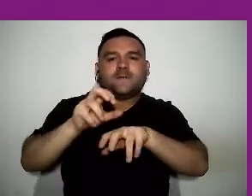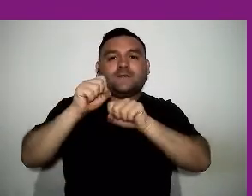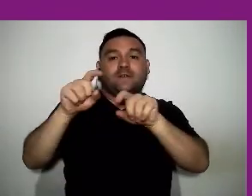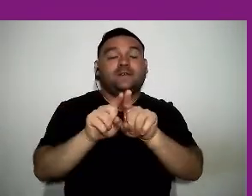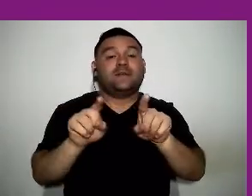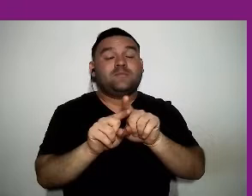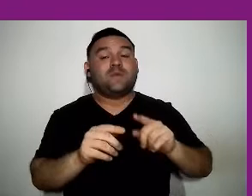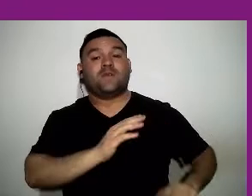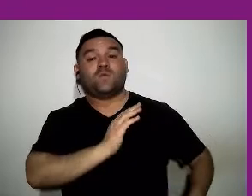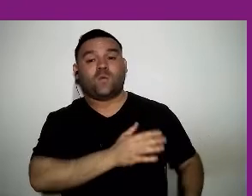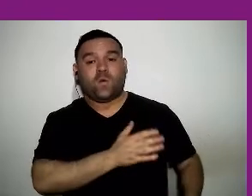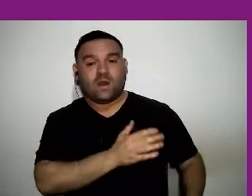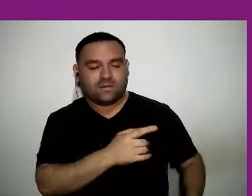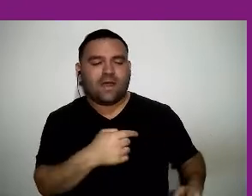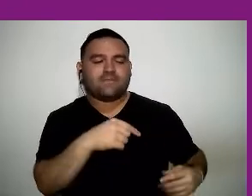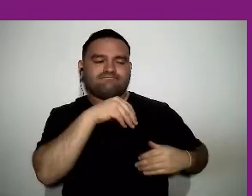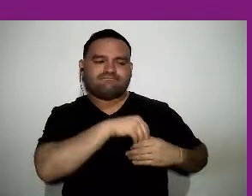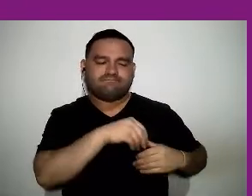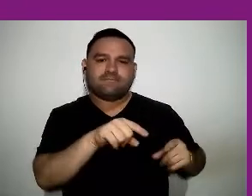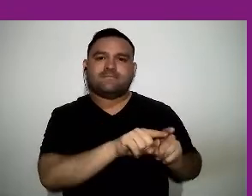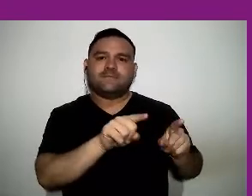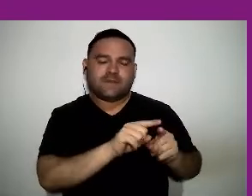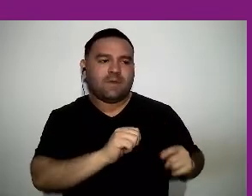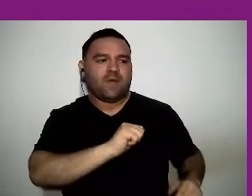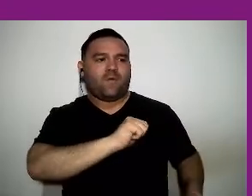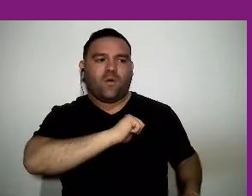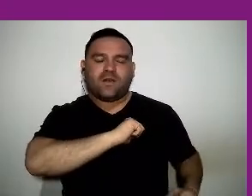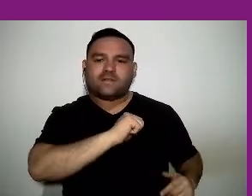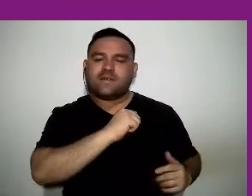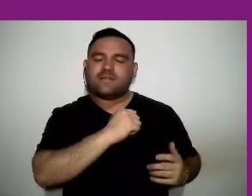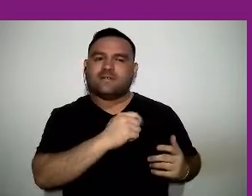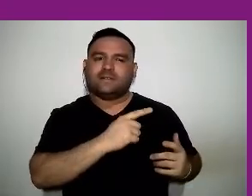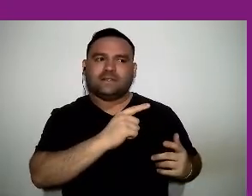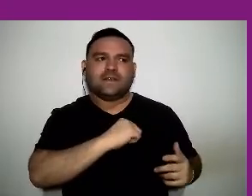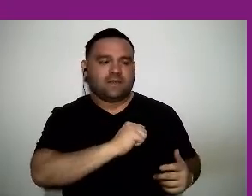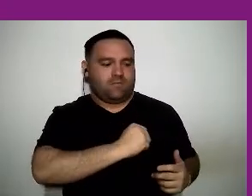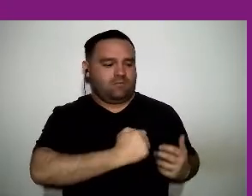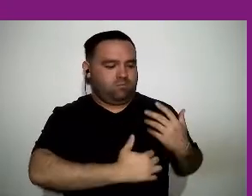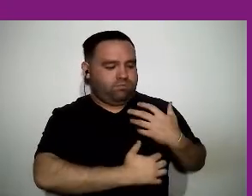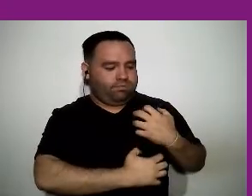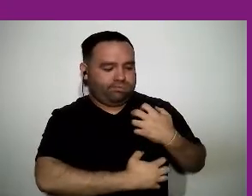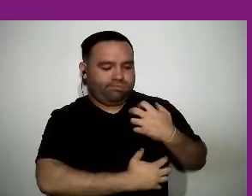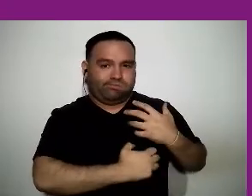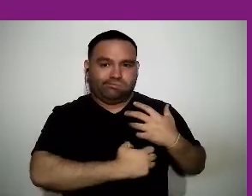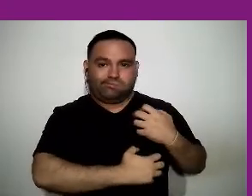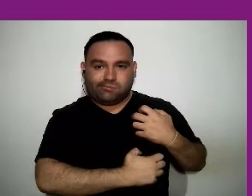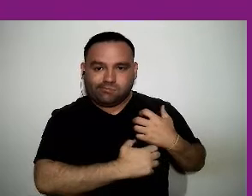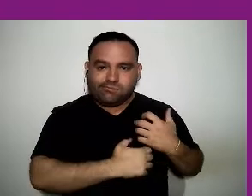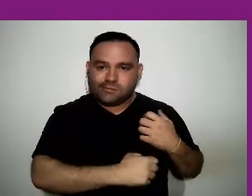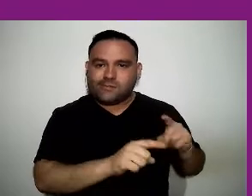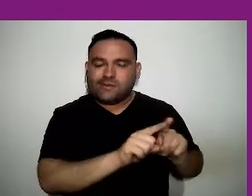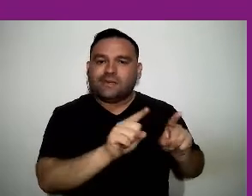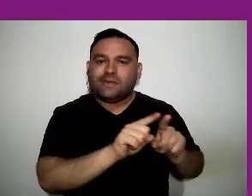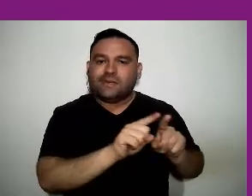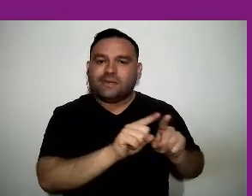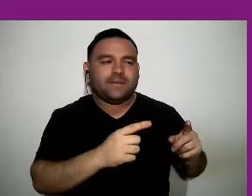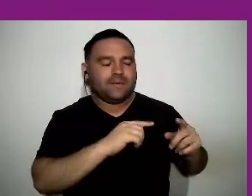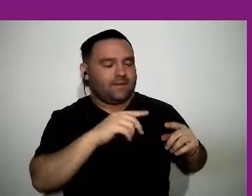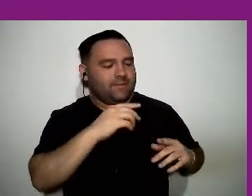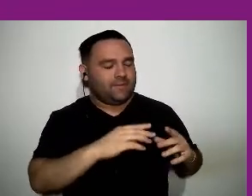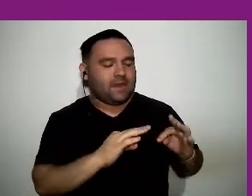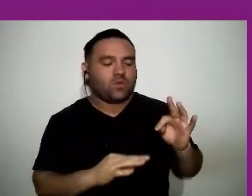no coração, também com falência cardíaca, redução da fração de ejeção, aumento dos níveis de